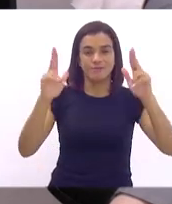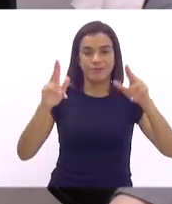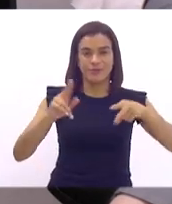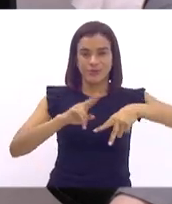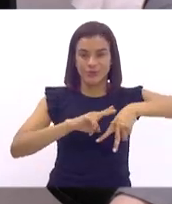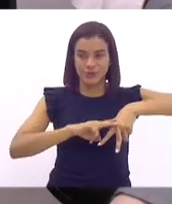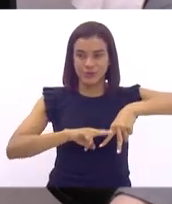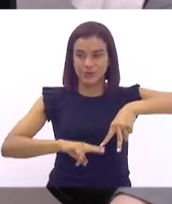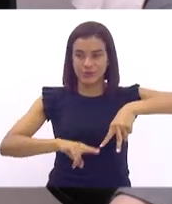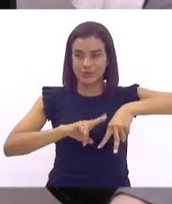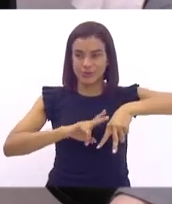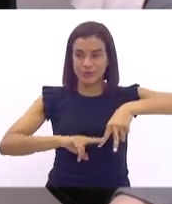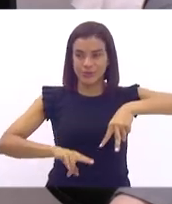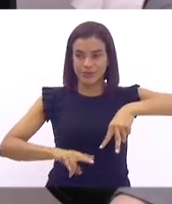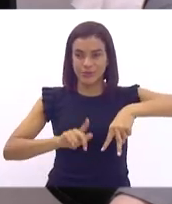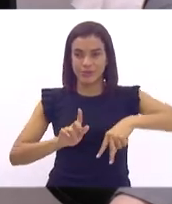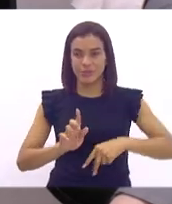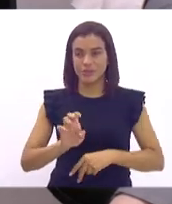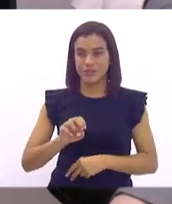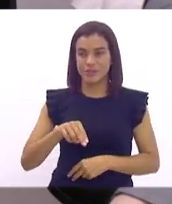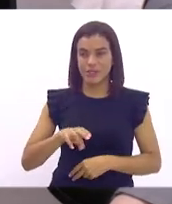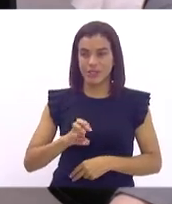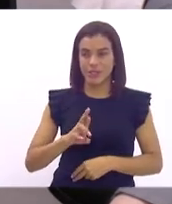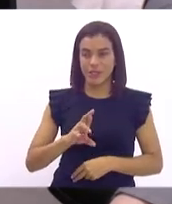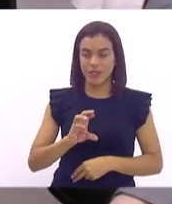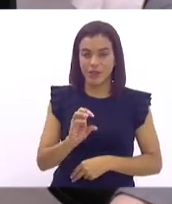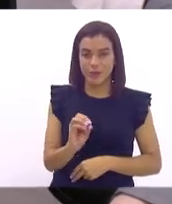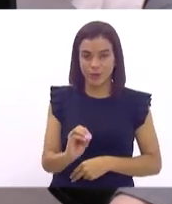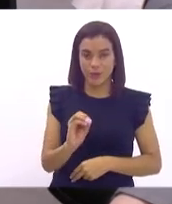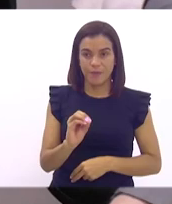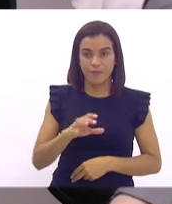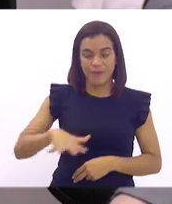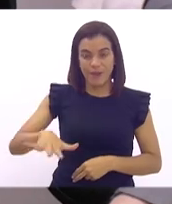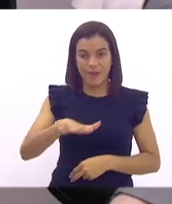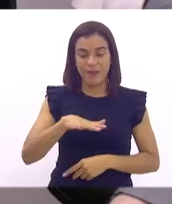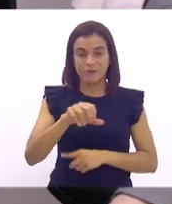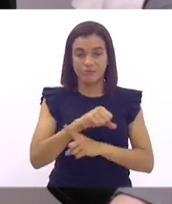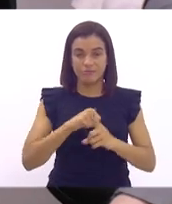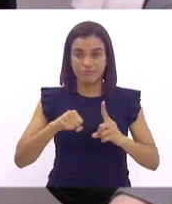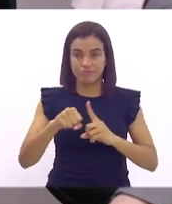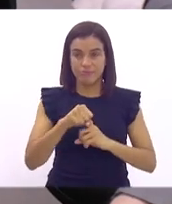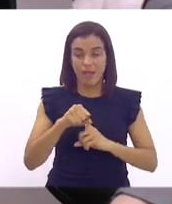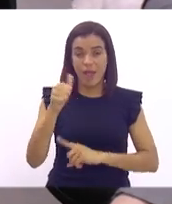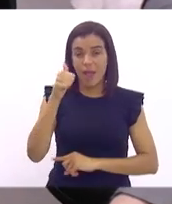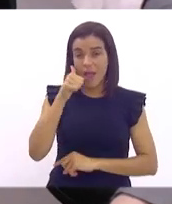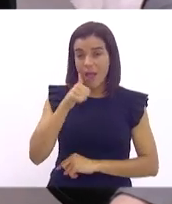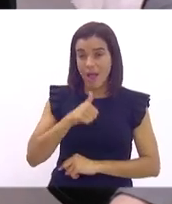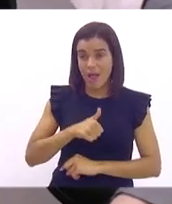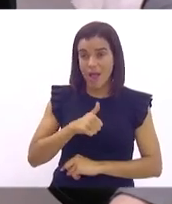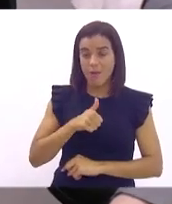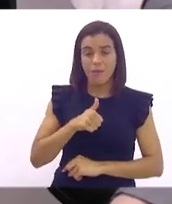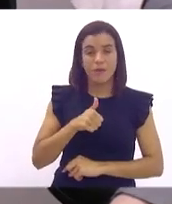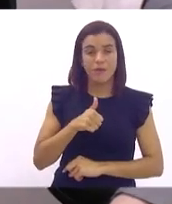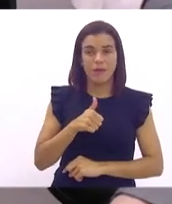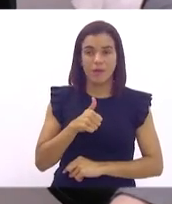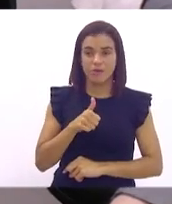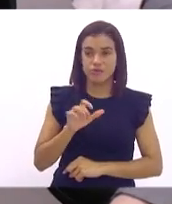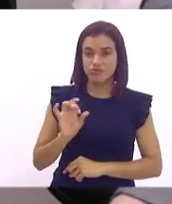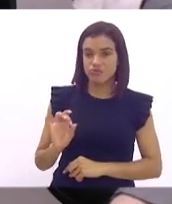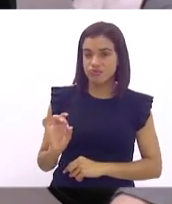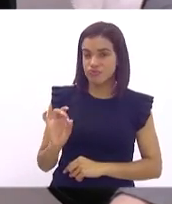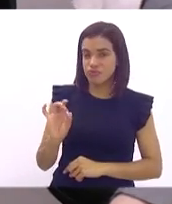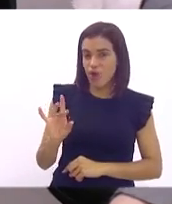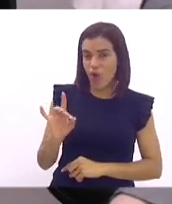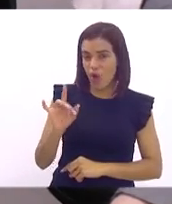sentido do que é estabelecido culturalmente na nossa sociedade, que a mulher não só é uma coisa,